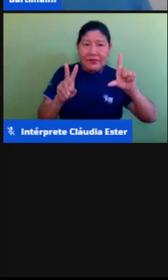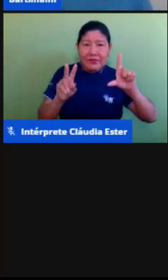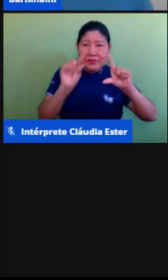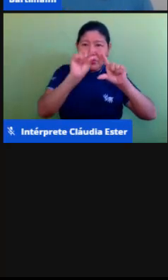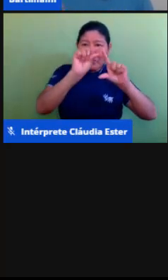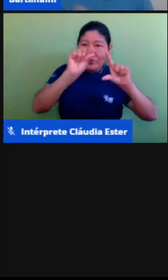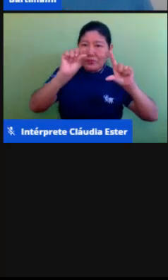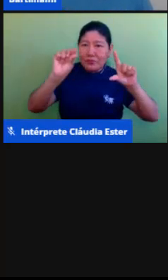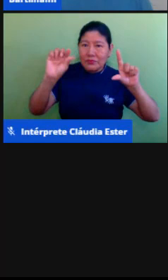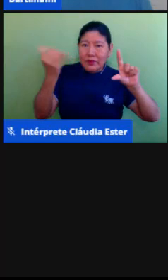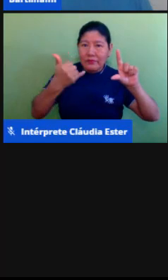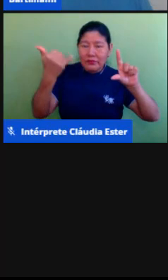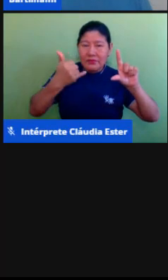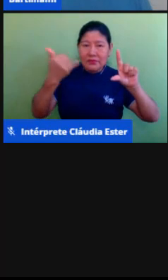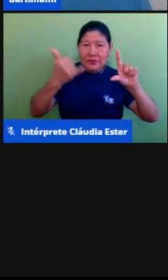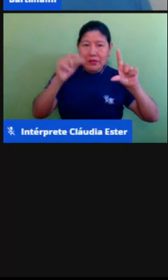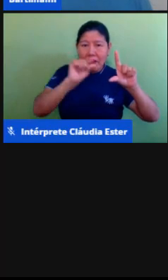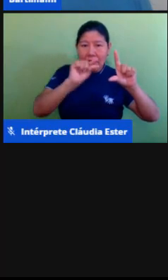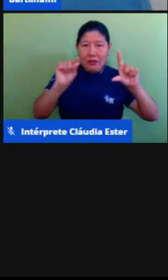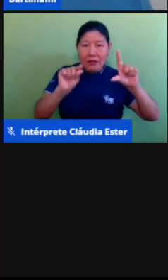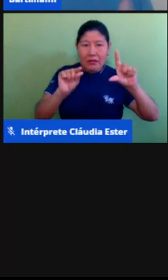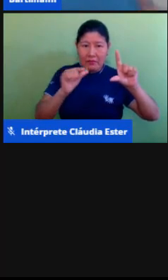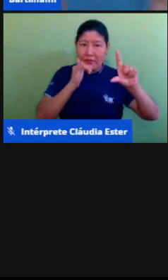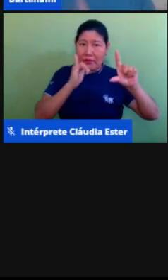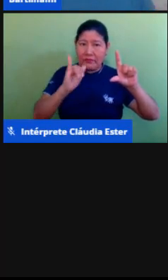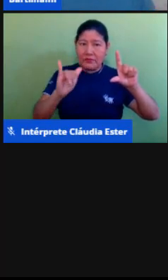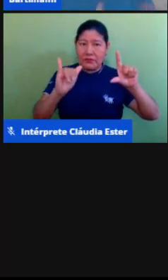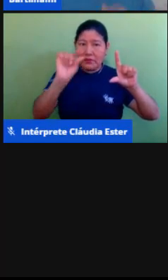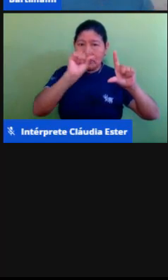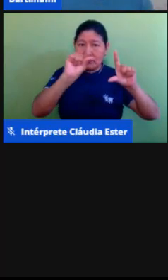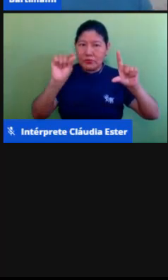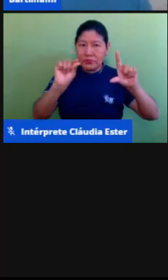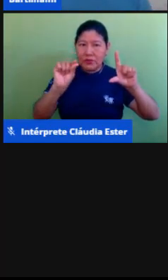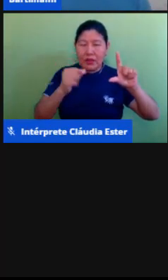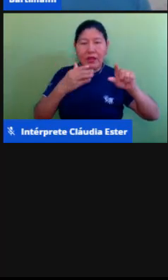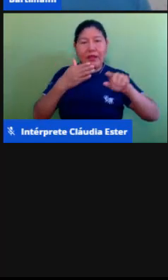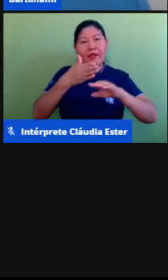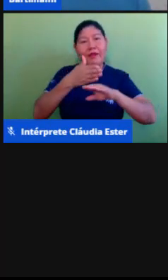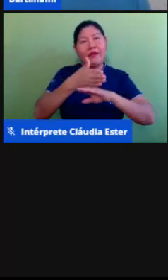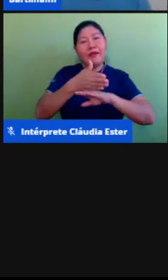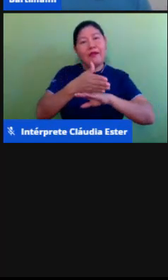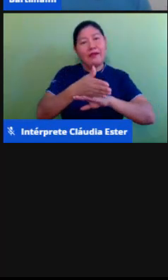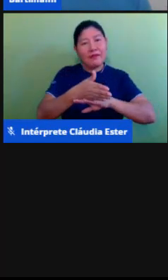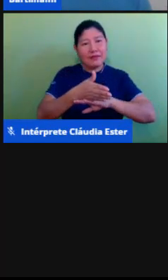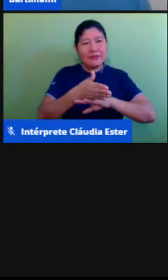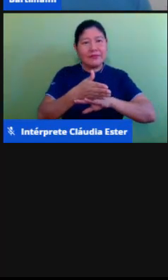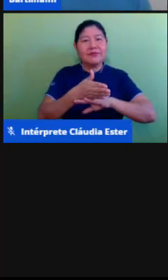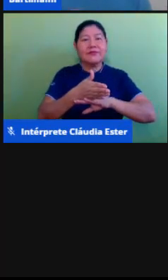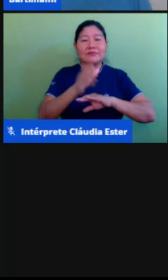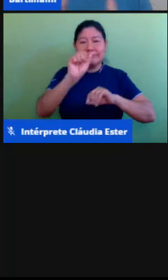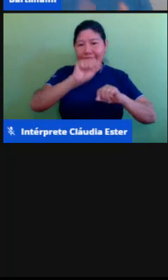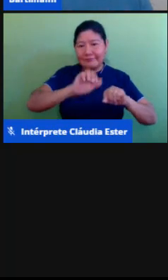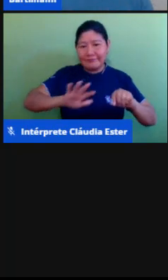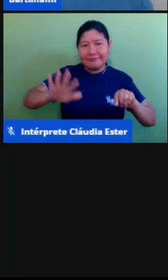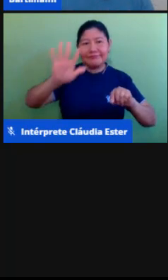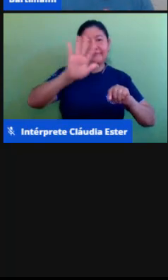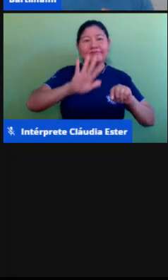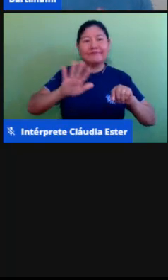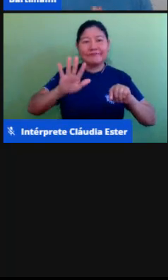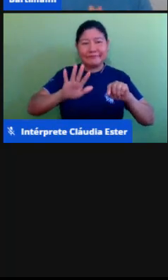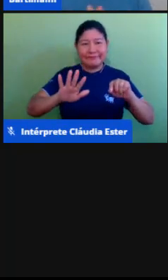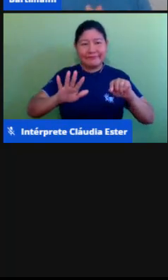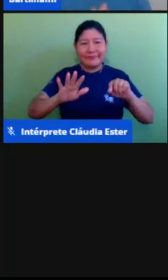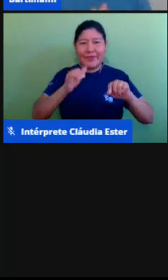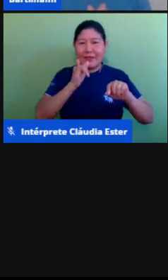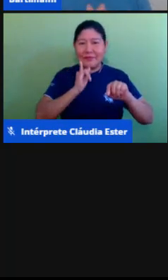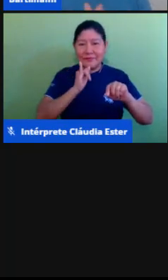Quando você clicar Acesse a plataforma, ele vai entrar na plataforma do MapBiomas. Vamos fazer, clica,